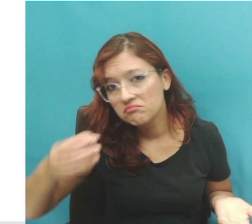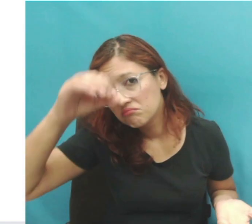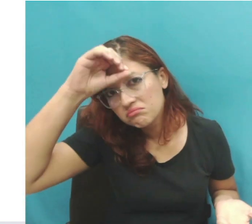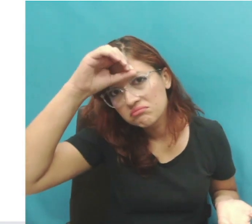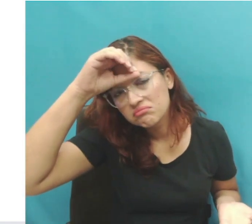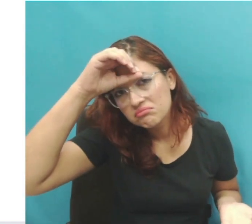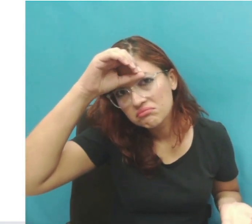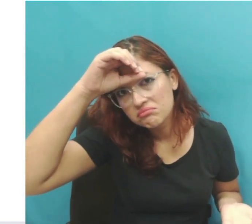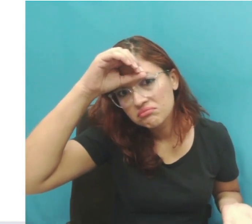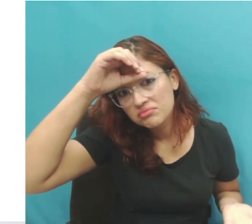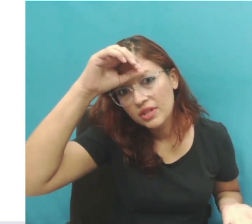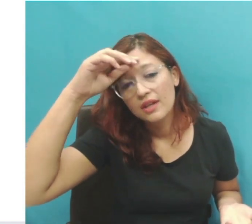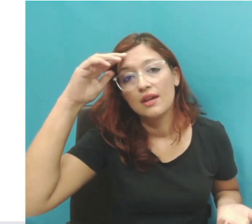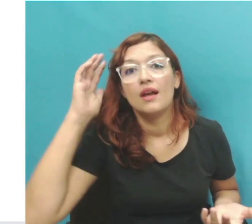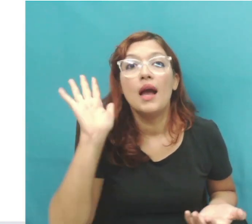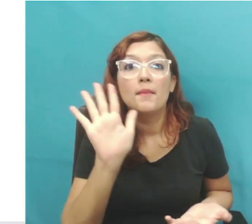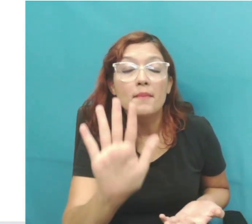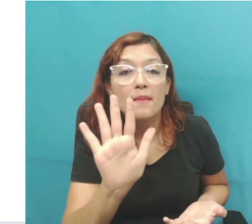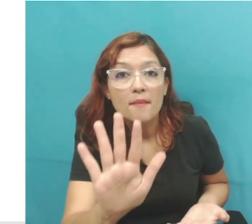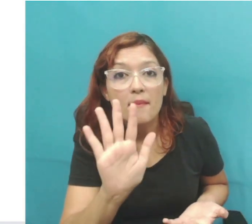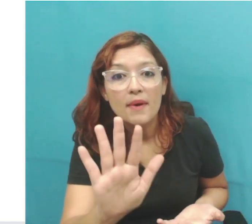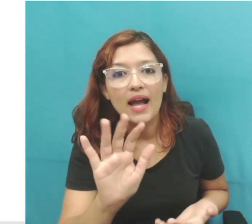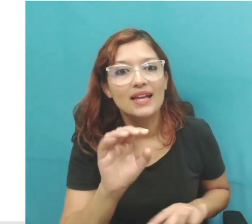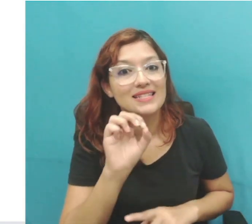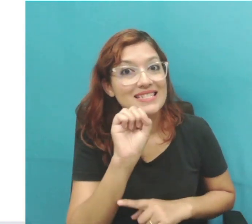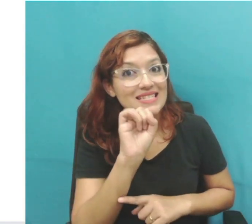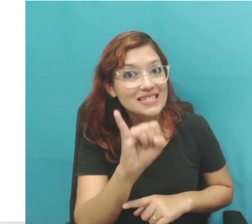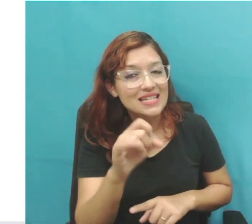O que é uma bagunça? Não sei.